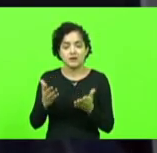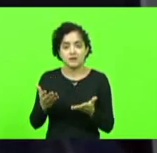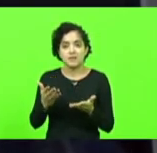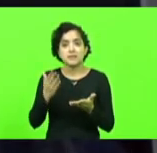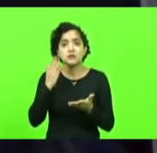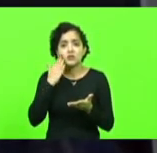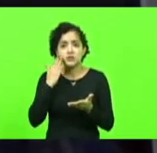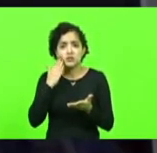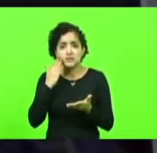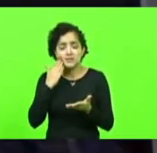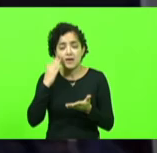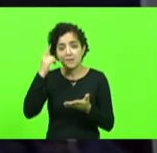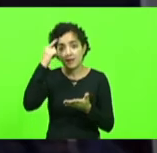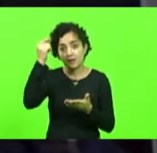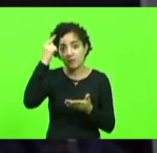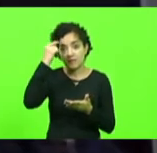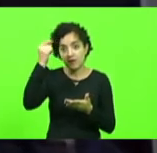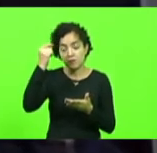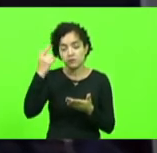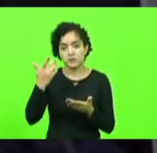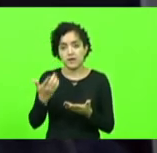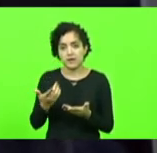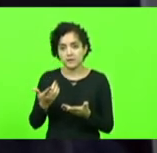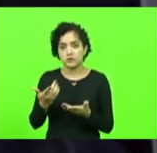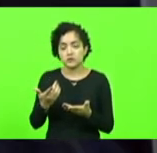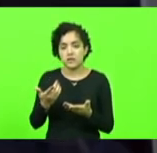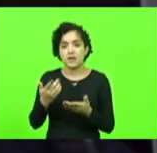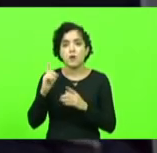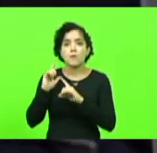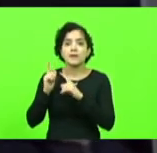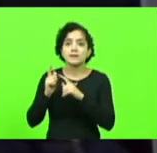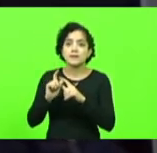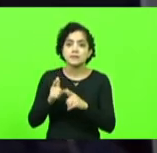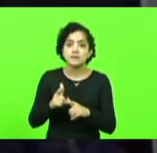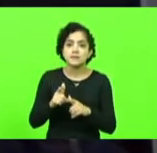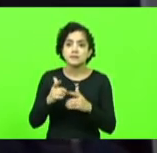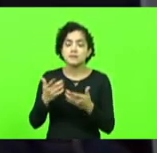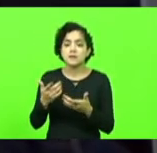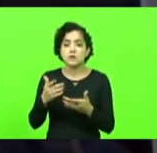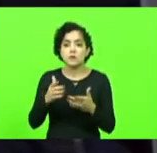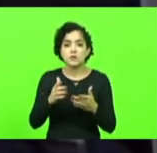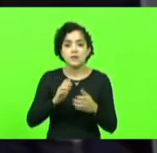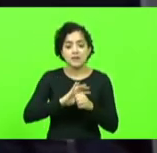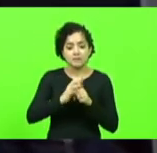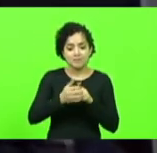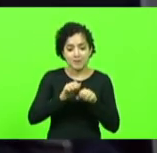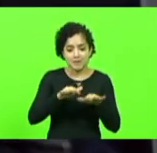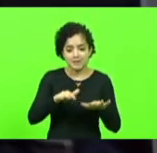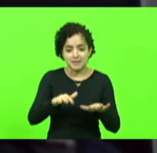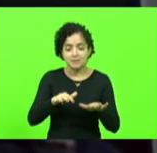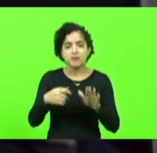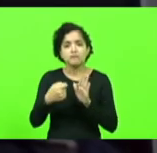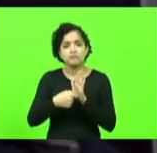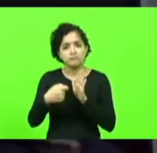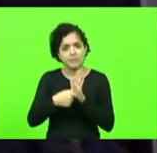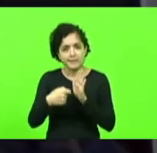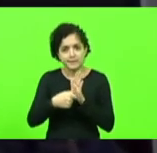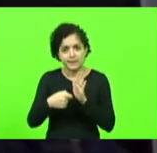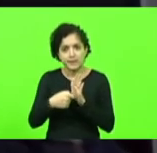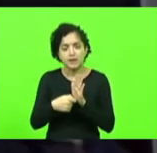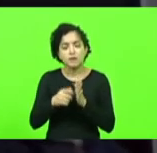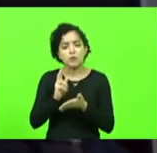faculdade que tem realmente uma tradição. A gente, na pandemia, batalhou, estamos aqui firmes e fortes